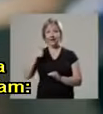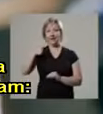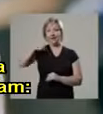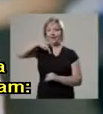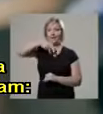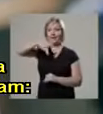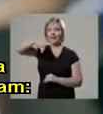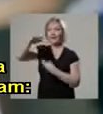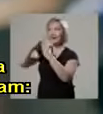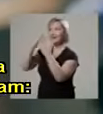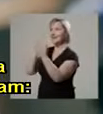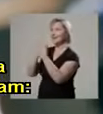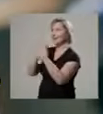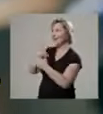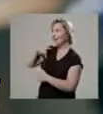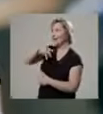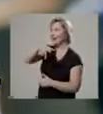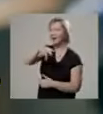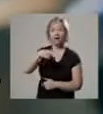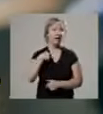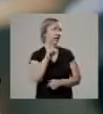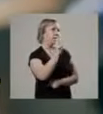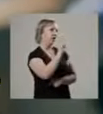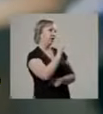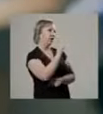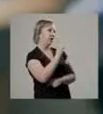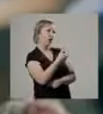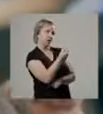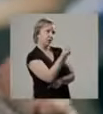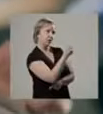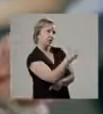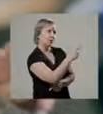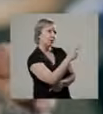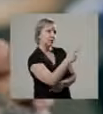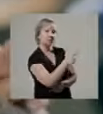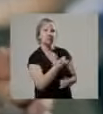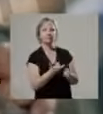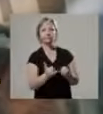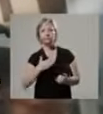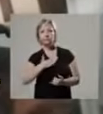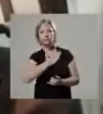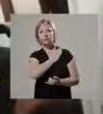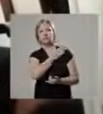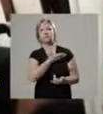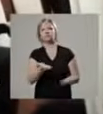A gente passava na porta da escola, aqui não tem trocado hoje não. Era mais ou menos assim.